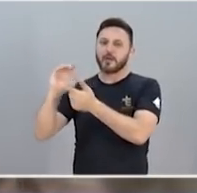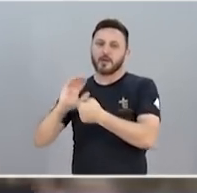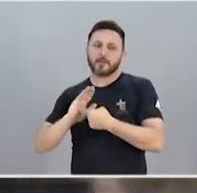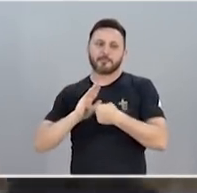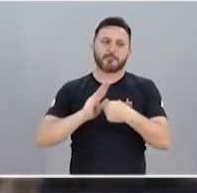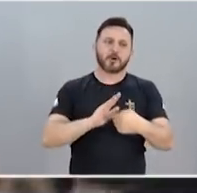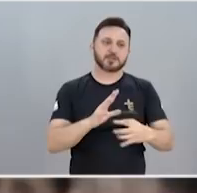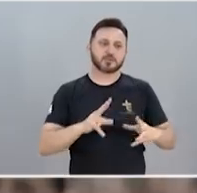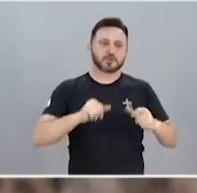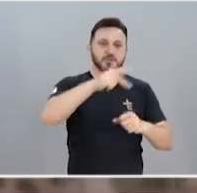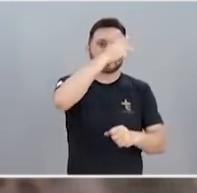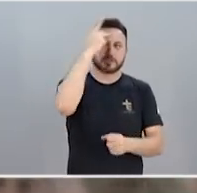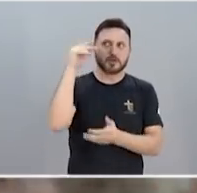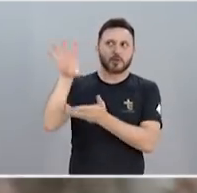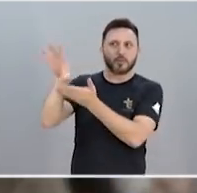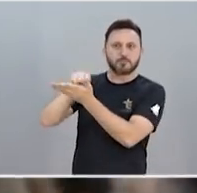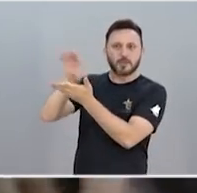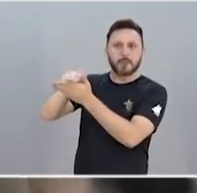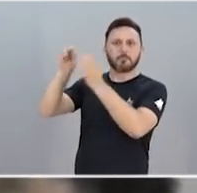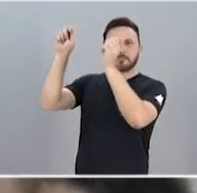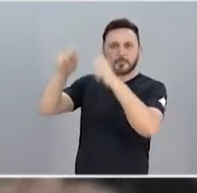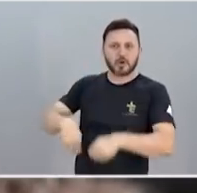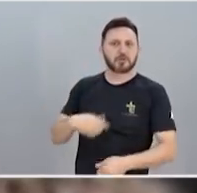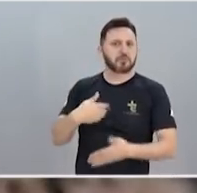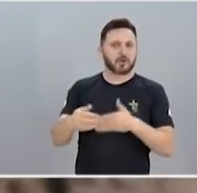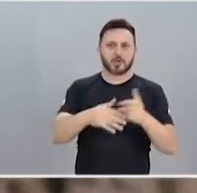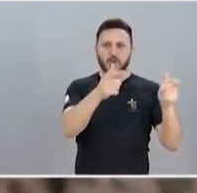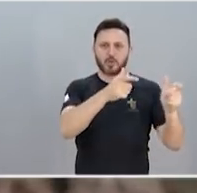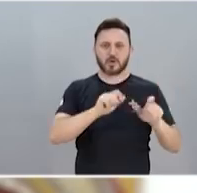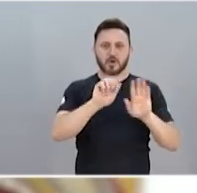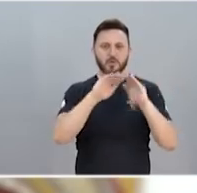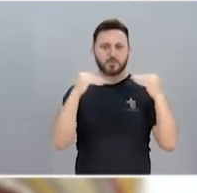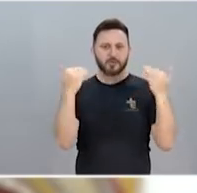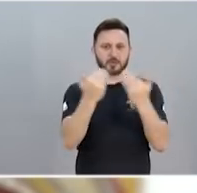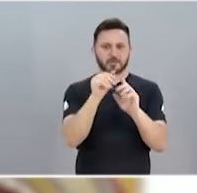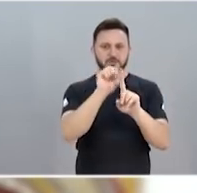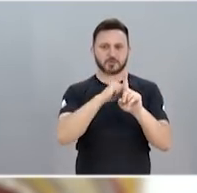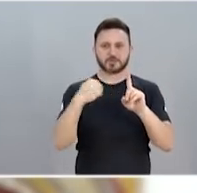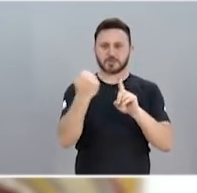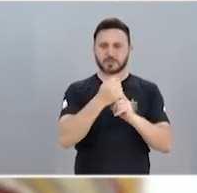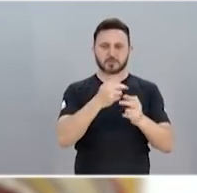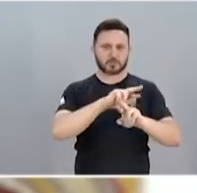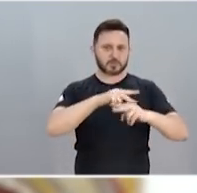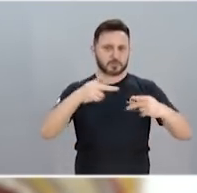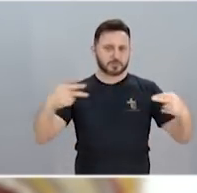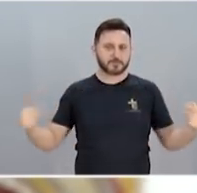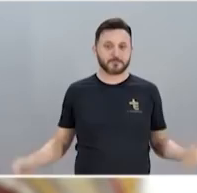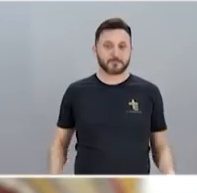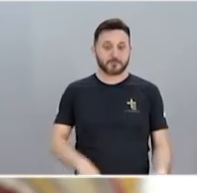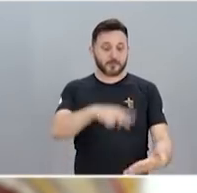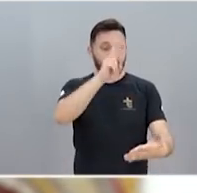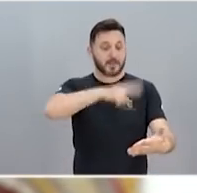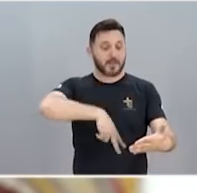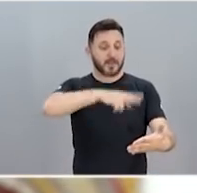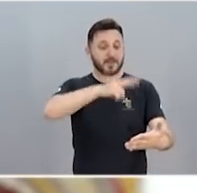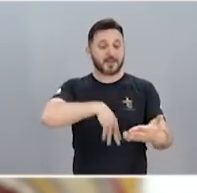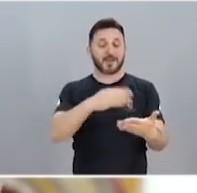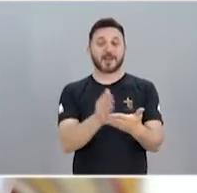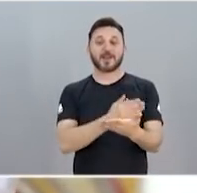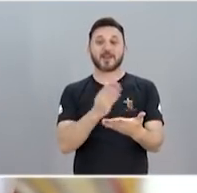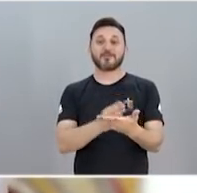na família, na comunidade e na sociedade. Ouçamos. Leitura do livro do